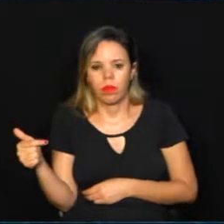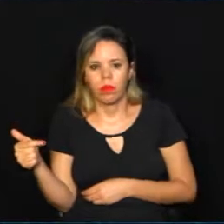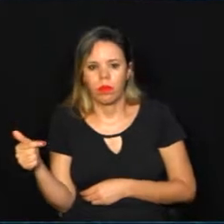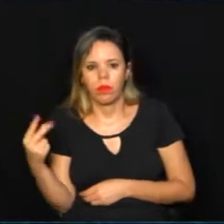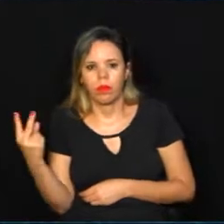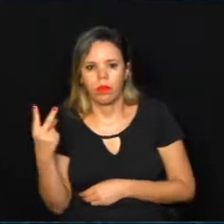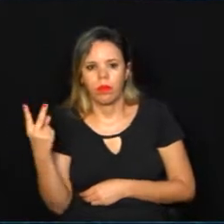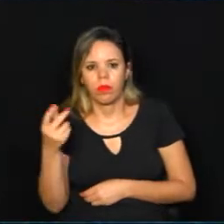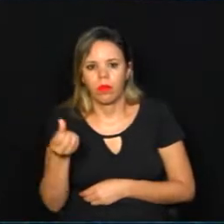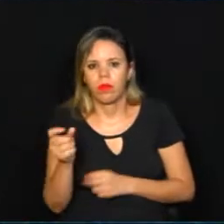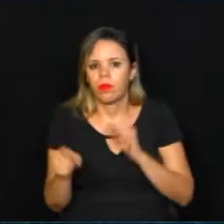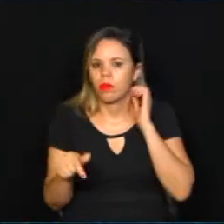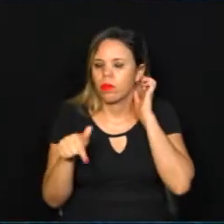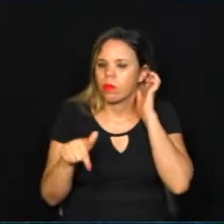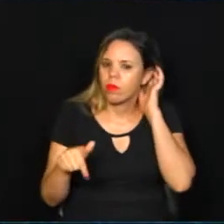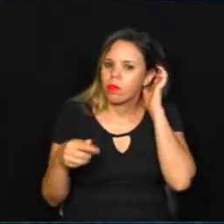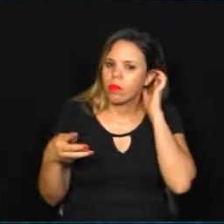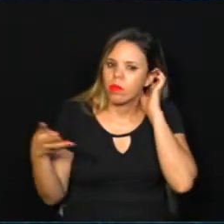6.832 e Valinhos,